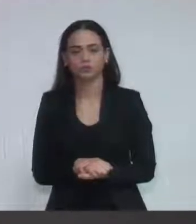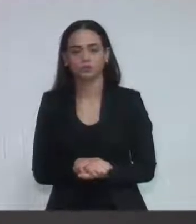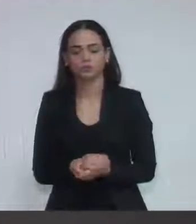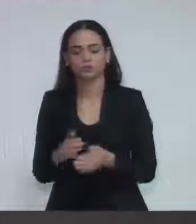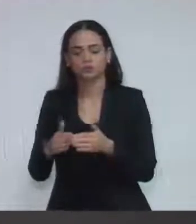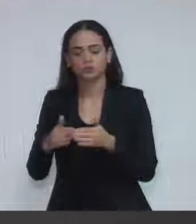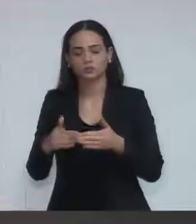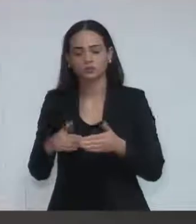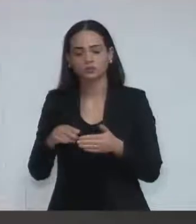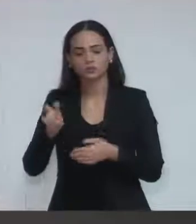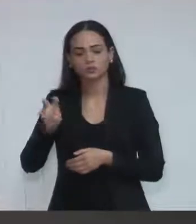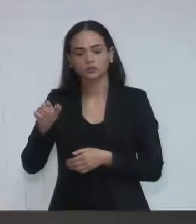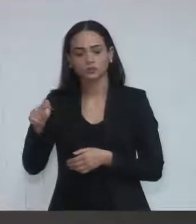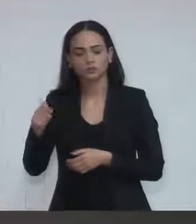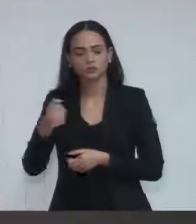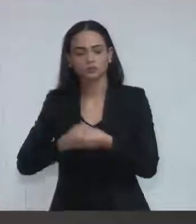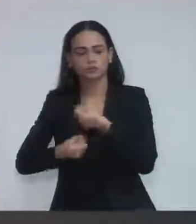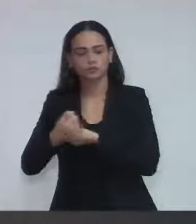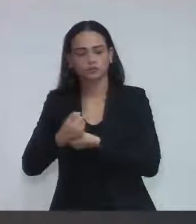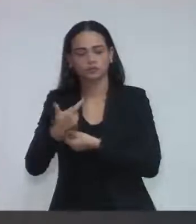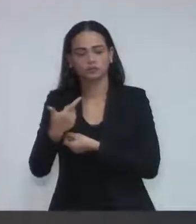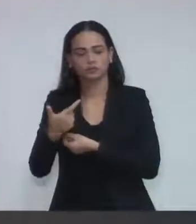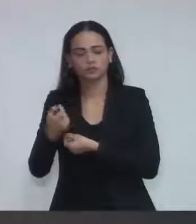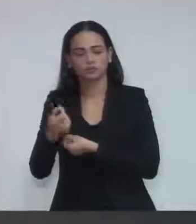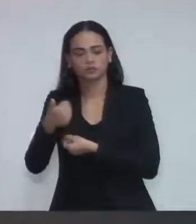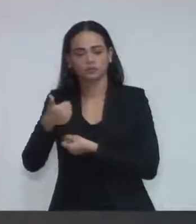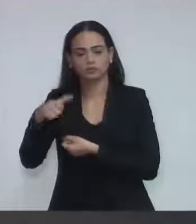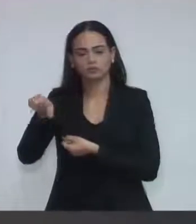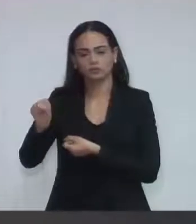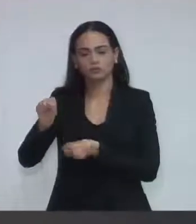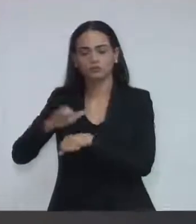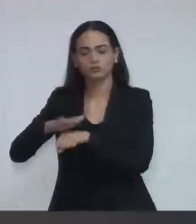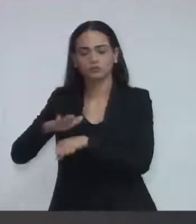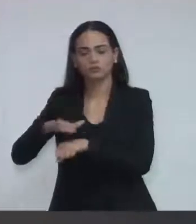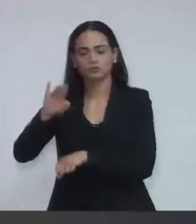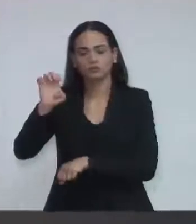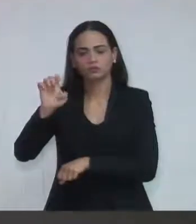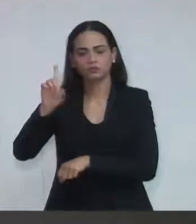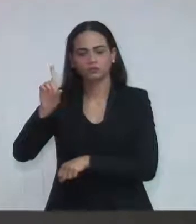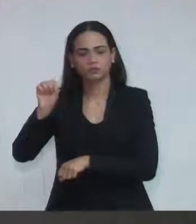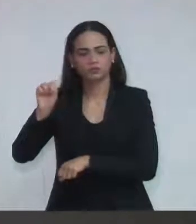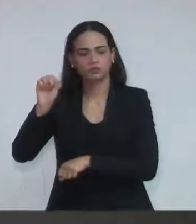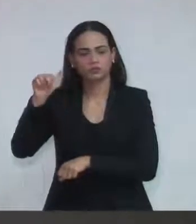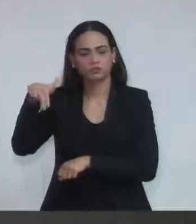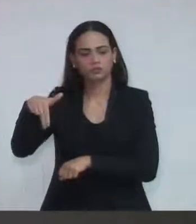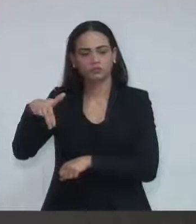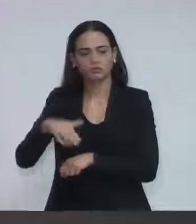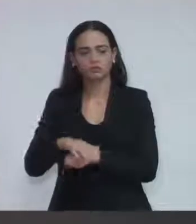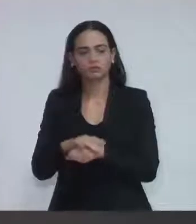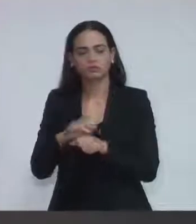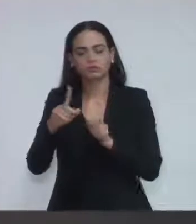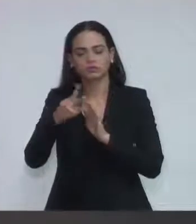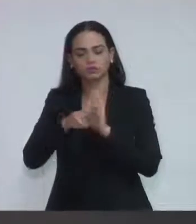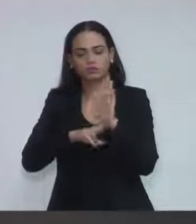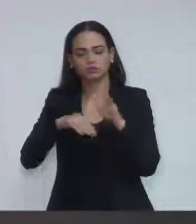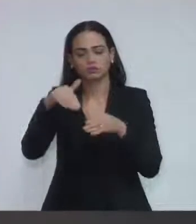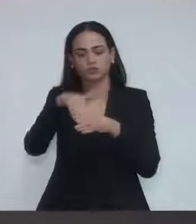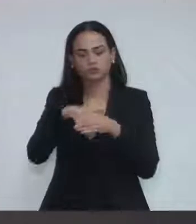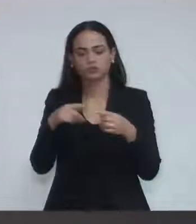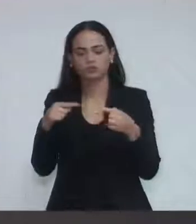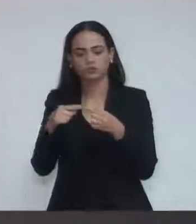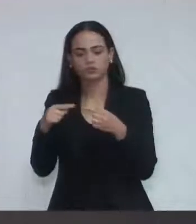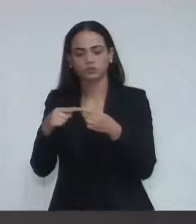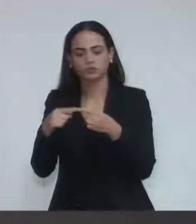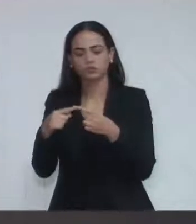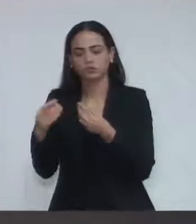Requerimento número 57/2018. Autoria, vereador Edson PC. Requeremos nos termos constitucionais, legais e regimentais, digniçado totalmente oficial do senhor